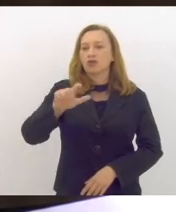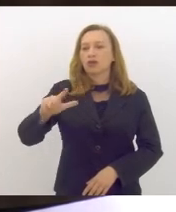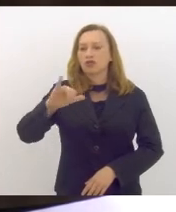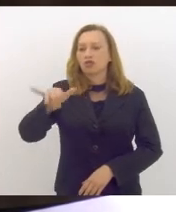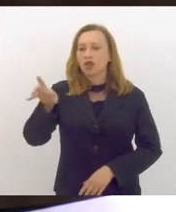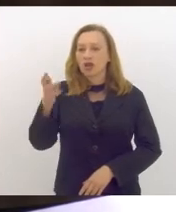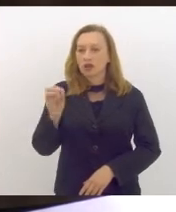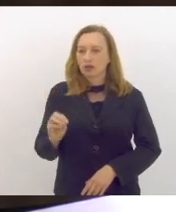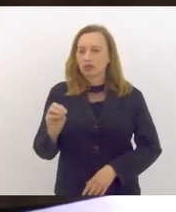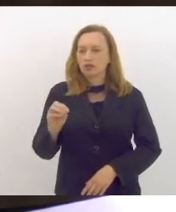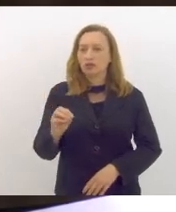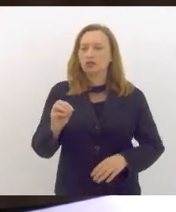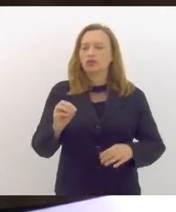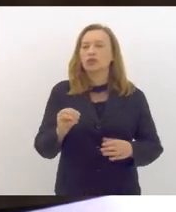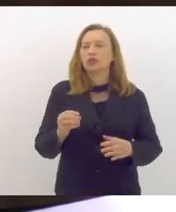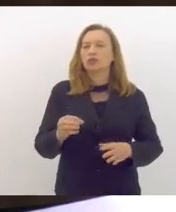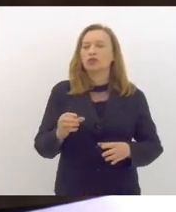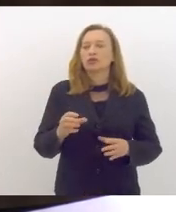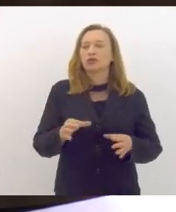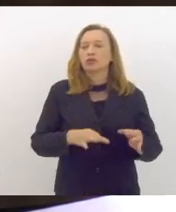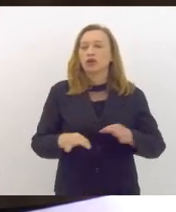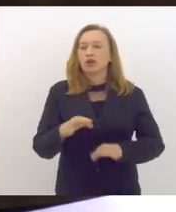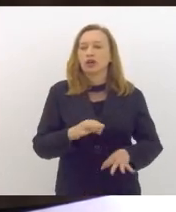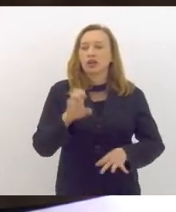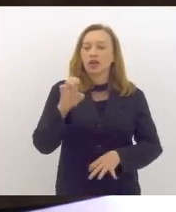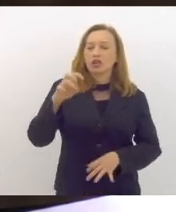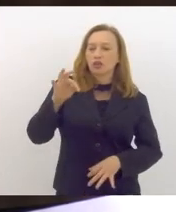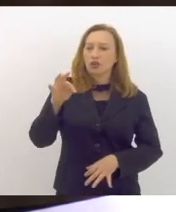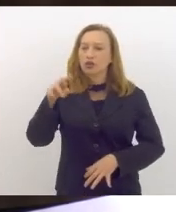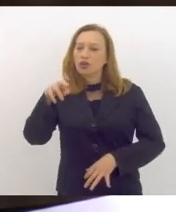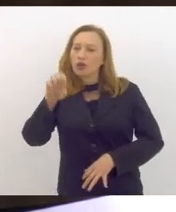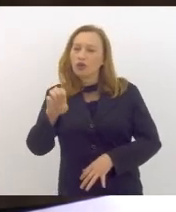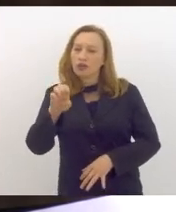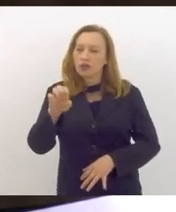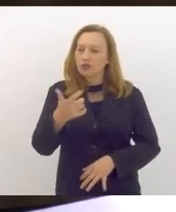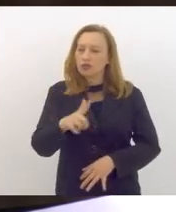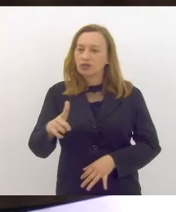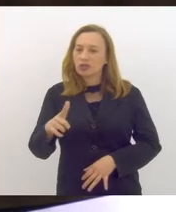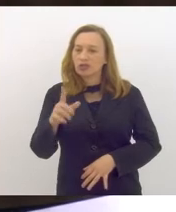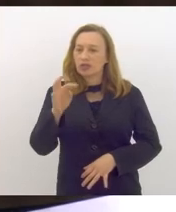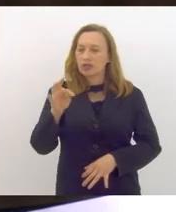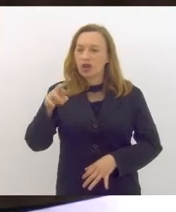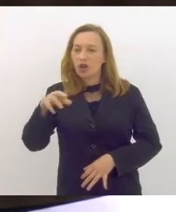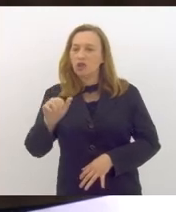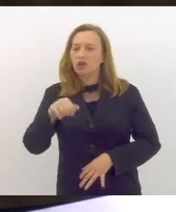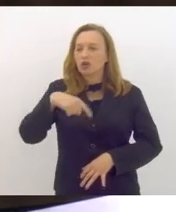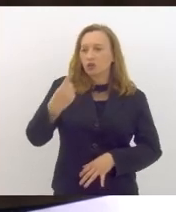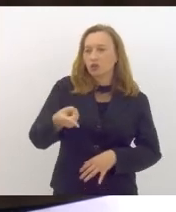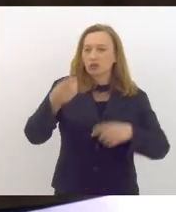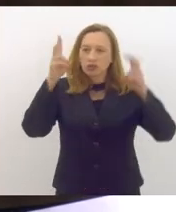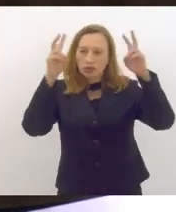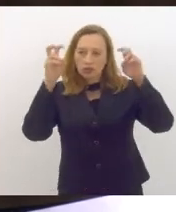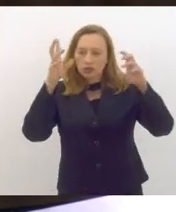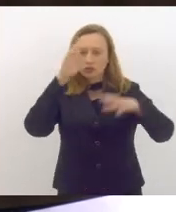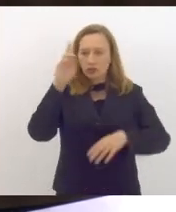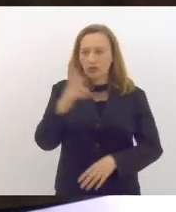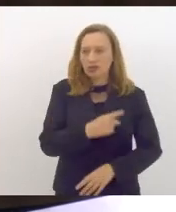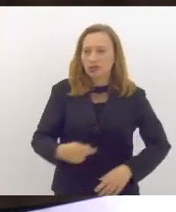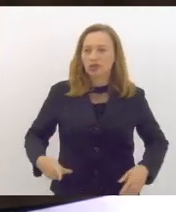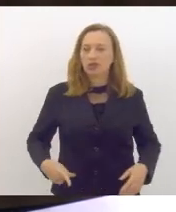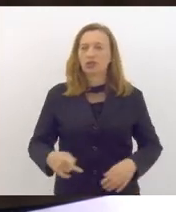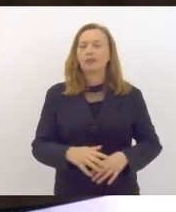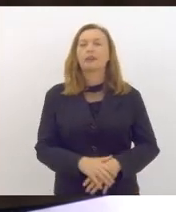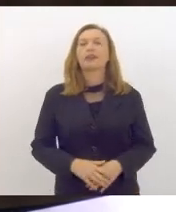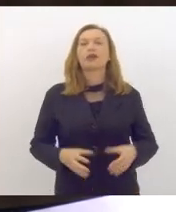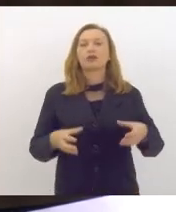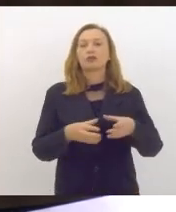o programa Endometriose Sem Trauma no âmbito do Estado do Rio de Janeiro e da outras providências, senhor presidente. Parecer